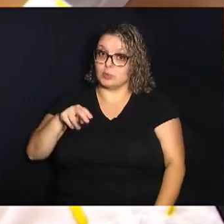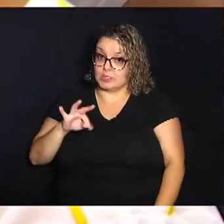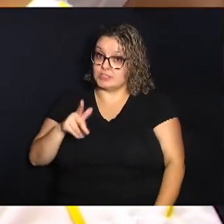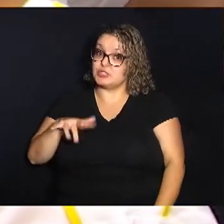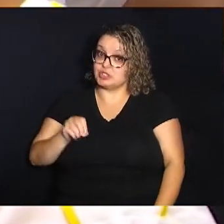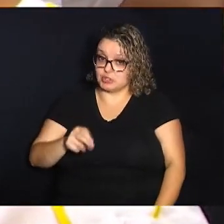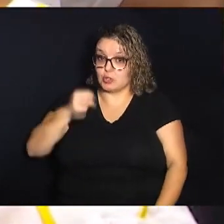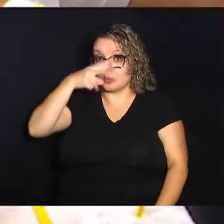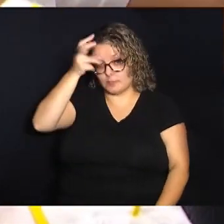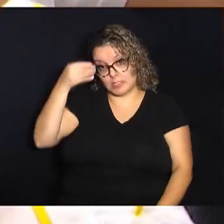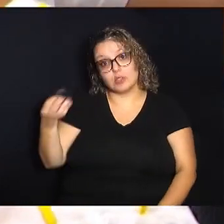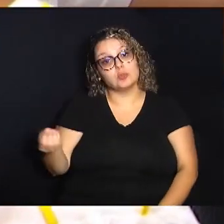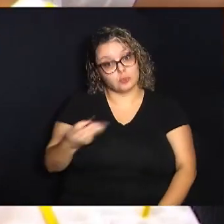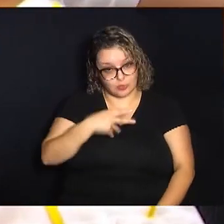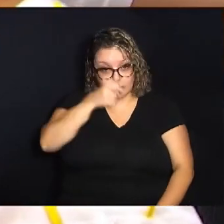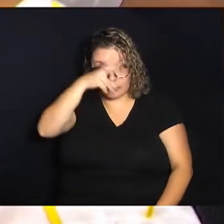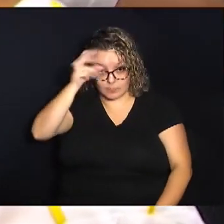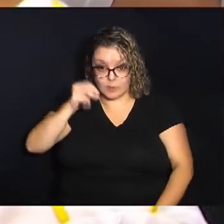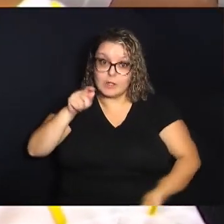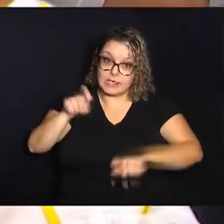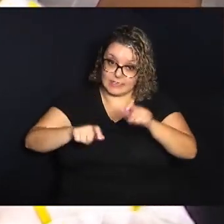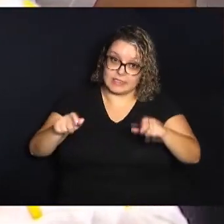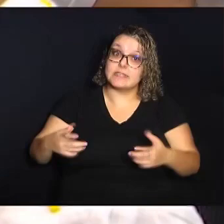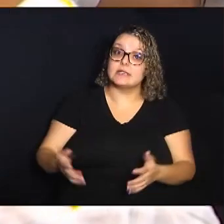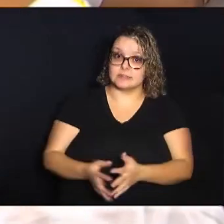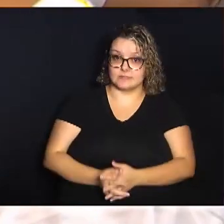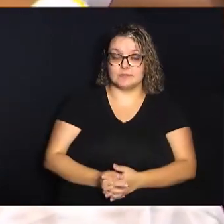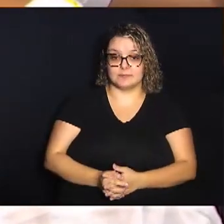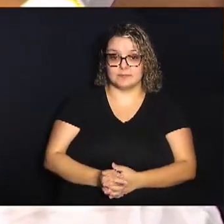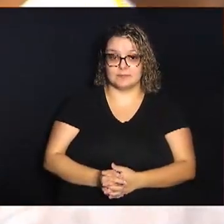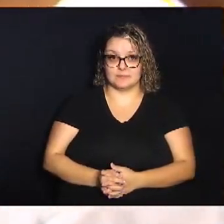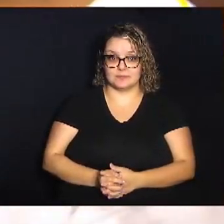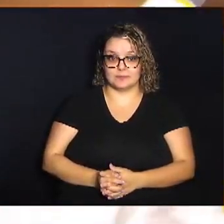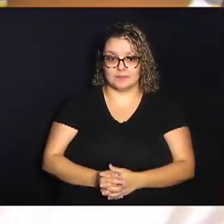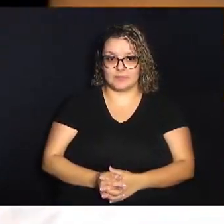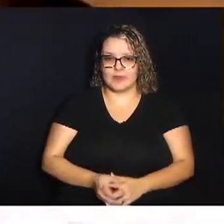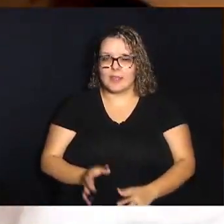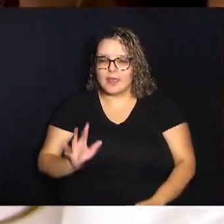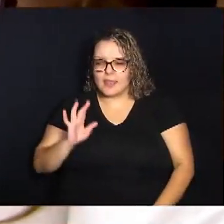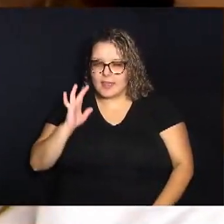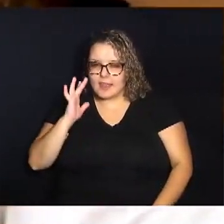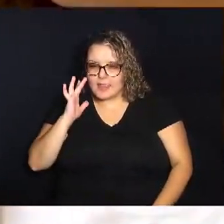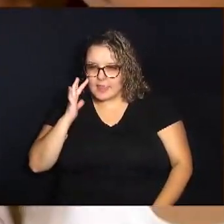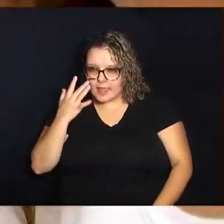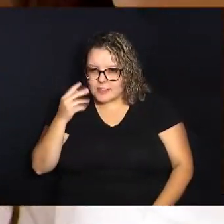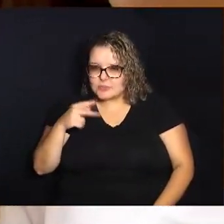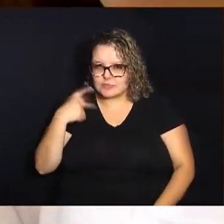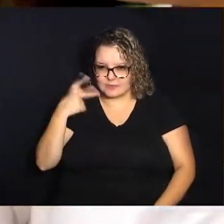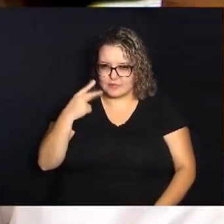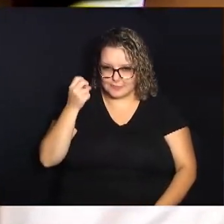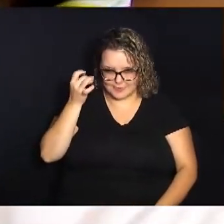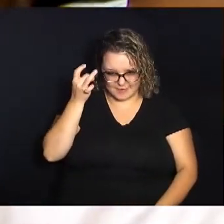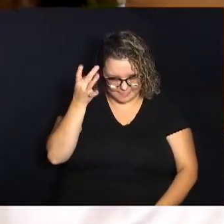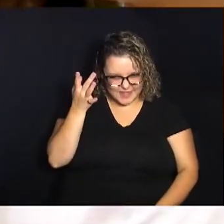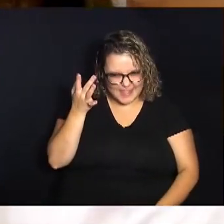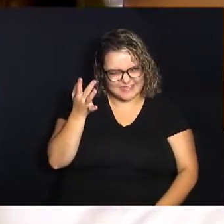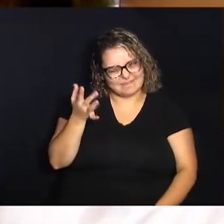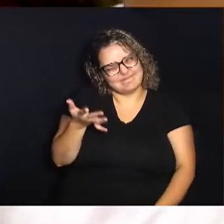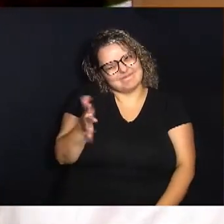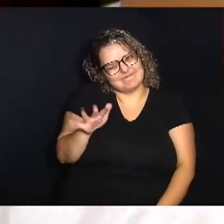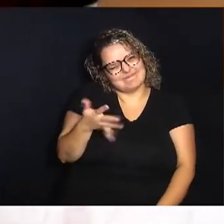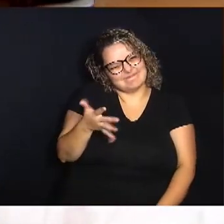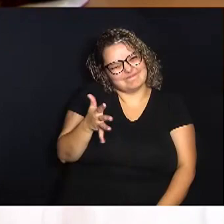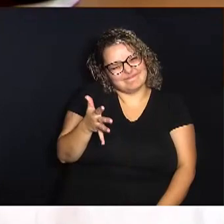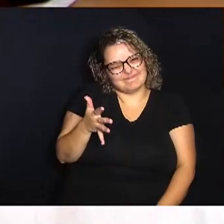do novo prefeito. E das pessoas. E achou que ser vereador é fácil? Mais ou menos.